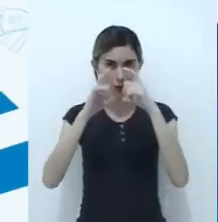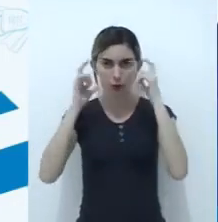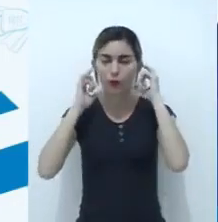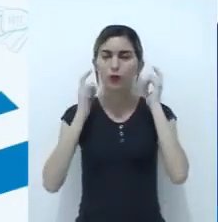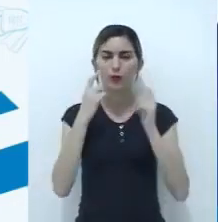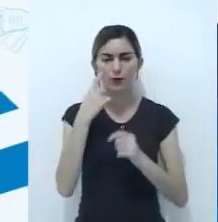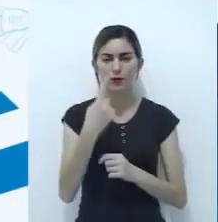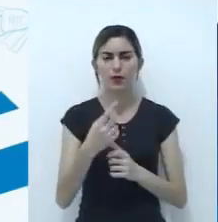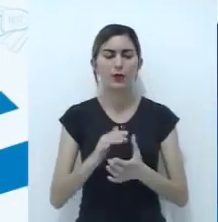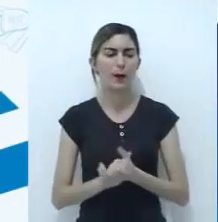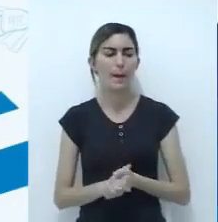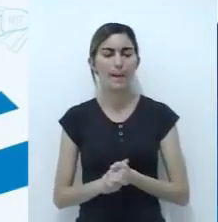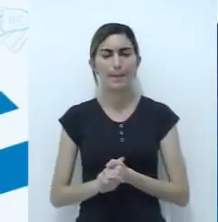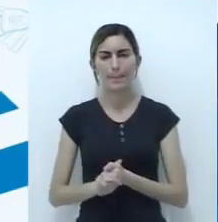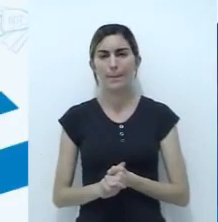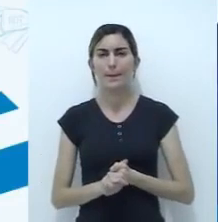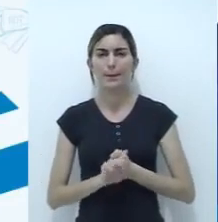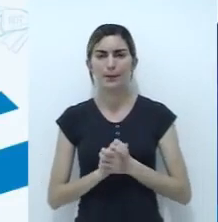só.